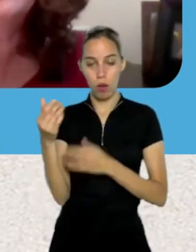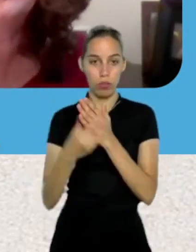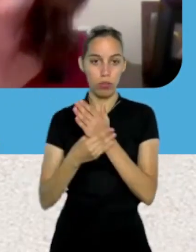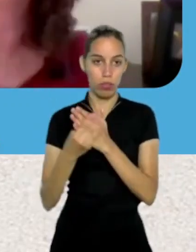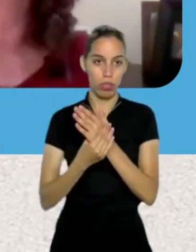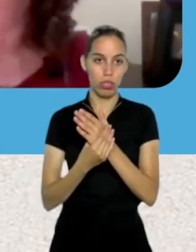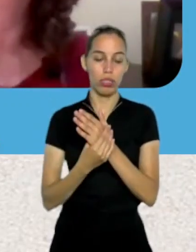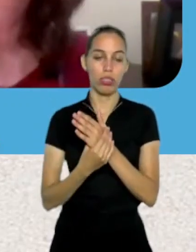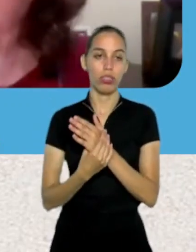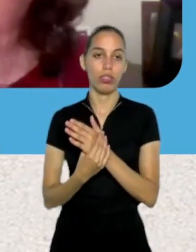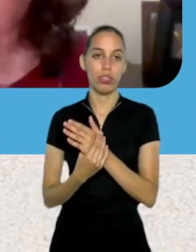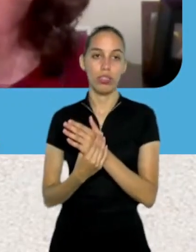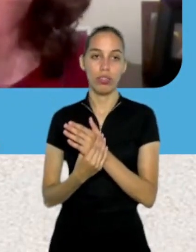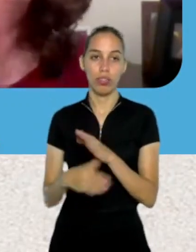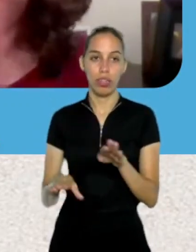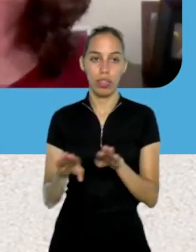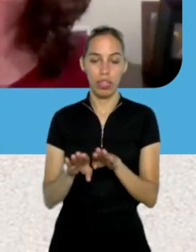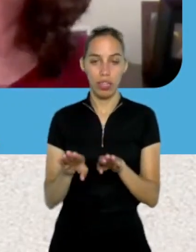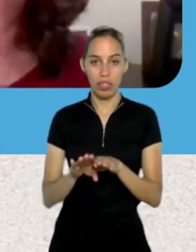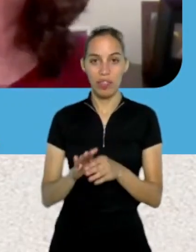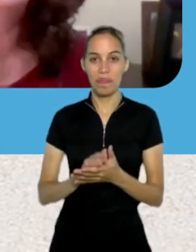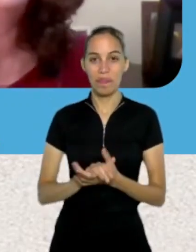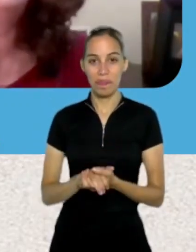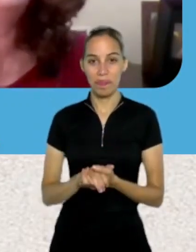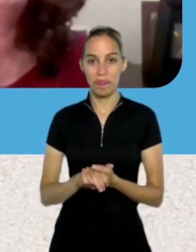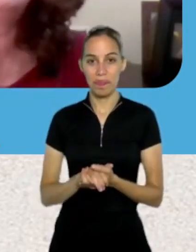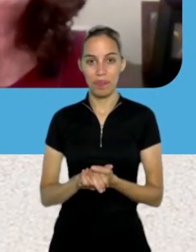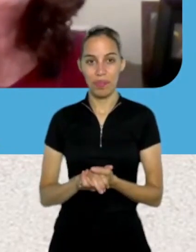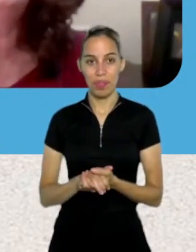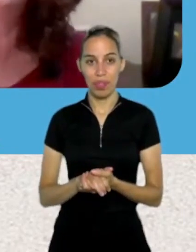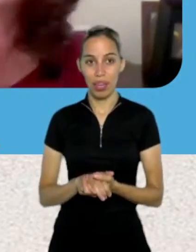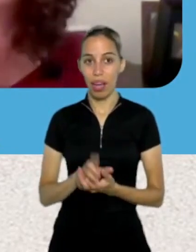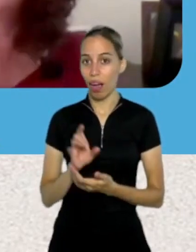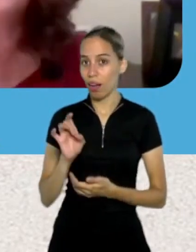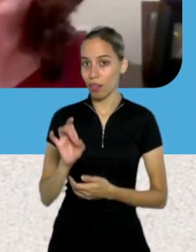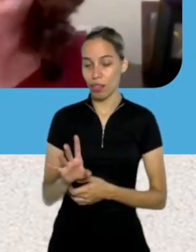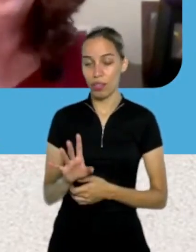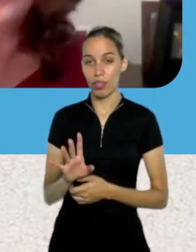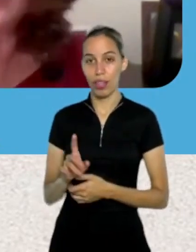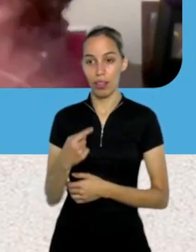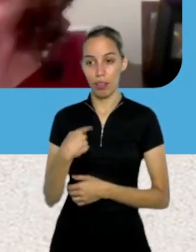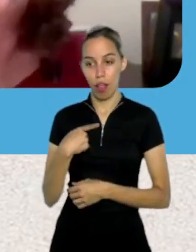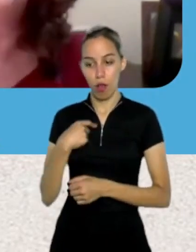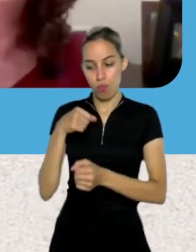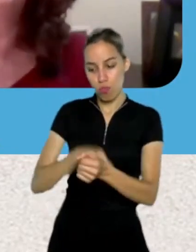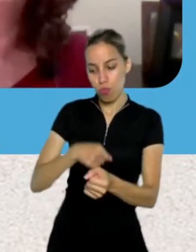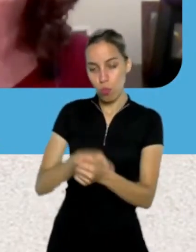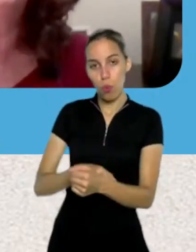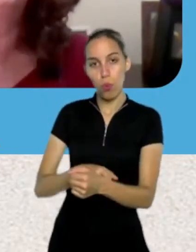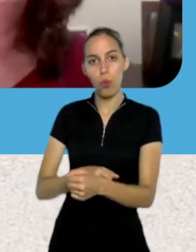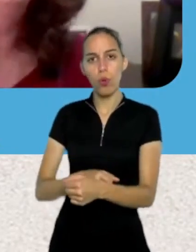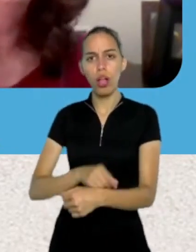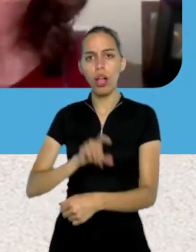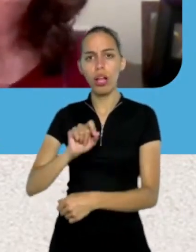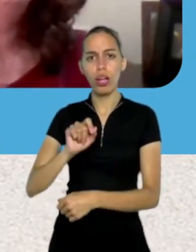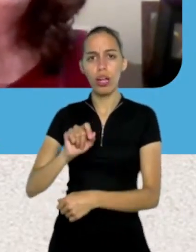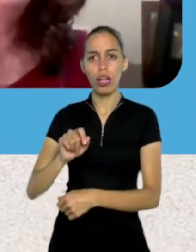literatura de apropriação. Então, é isso, né? A minha busca e a minha luta é levar a